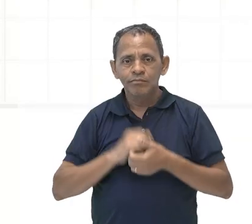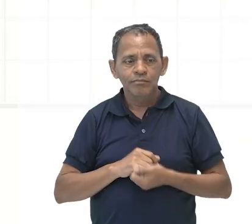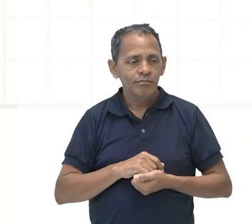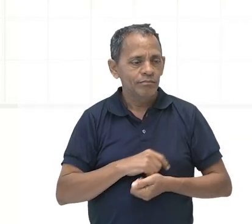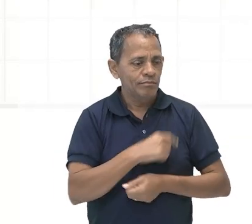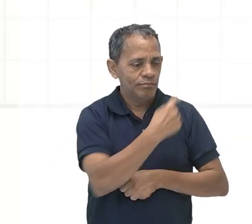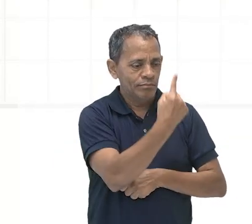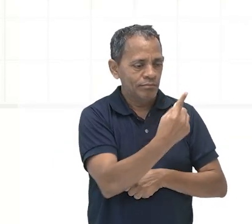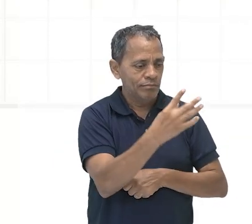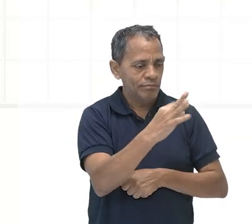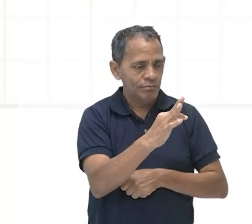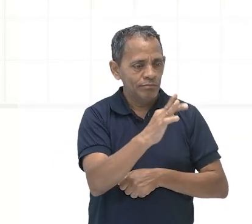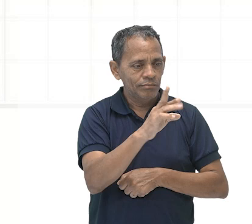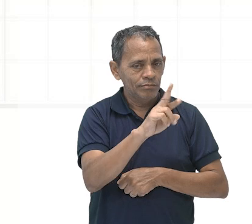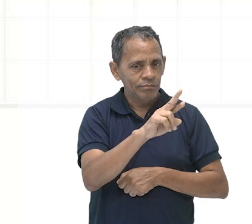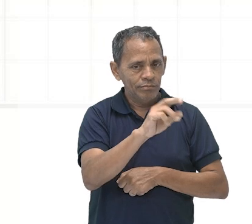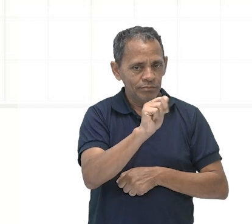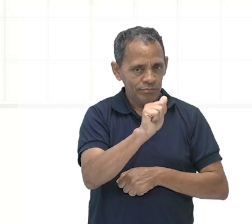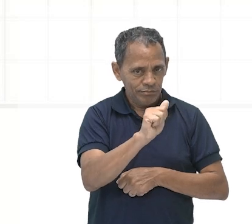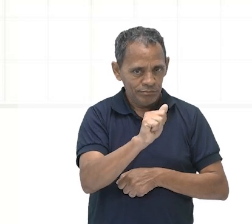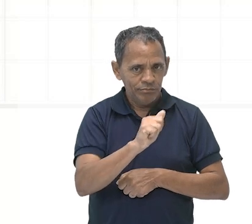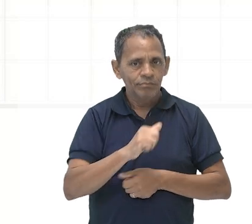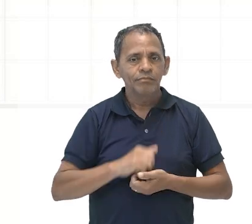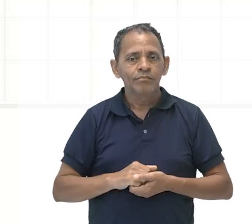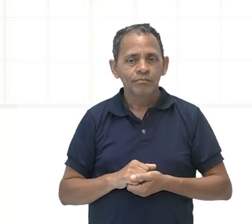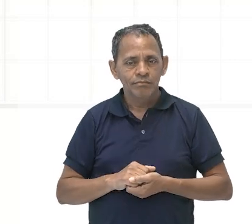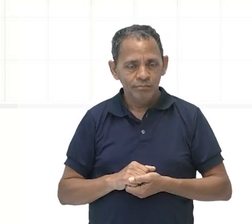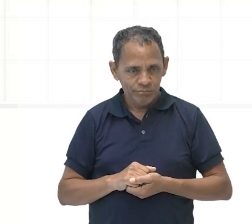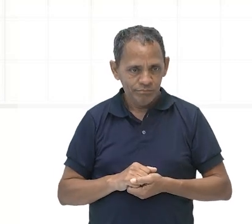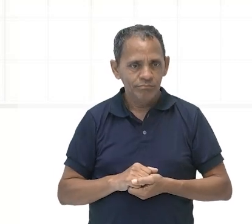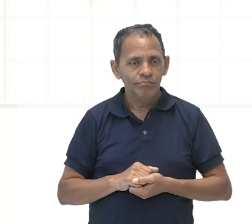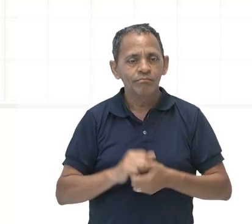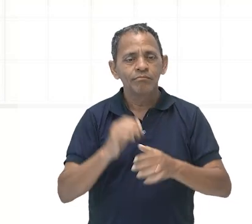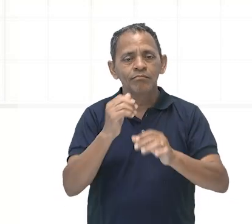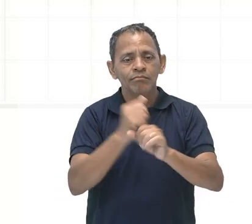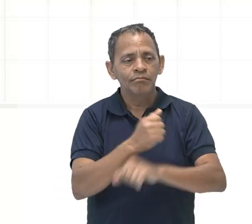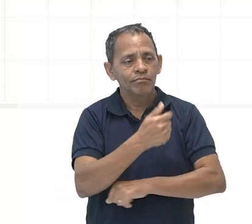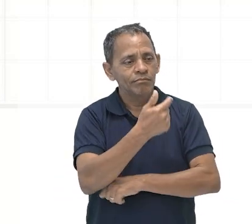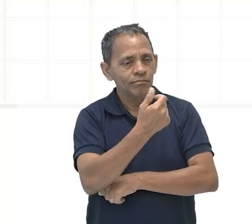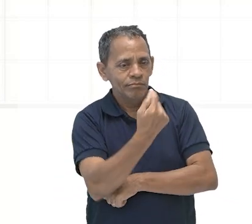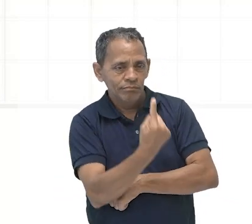1 tera é igual a 1024